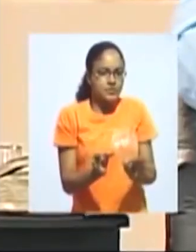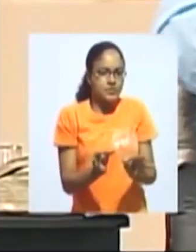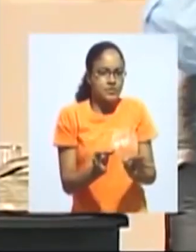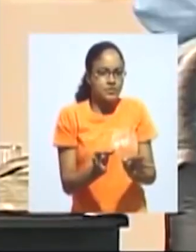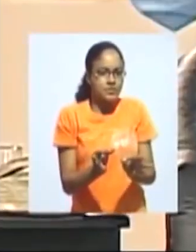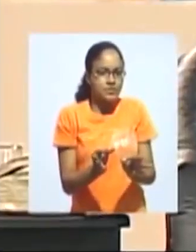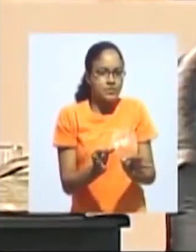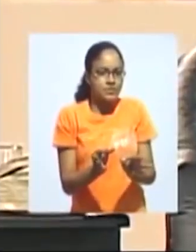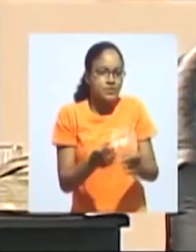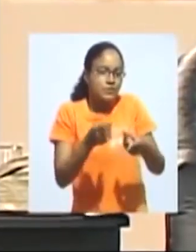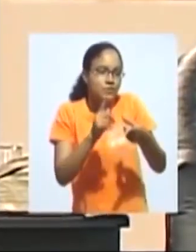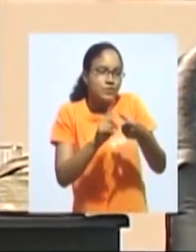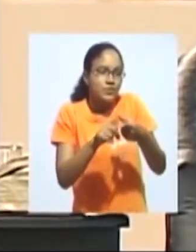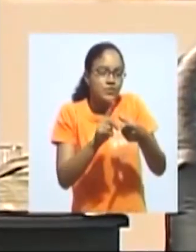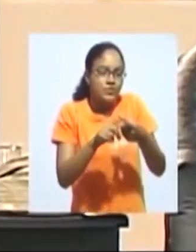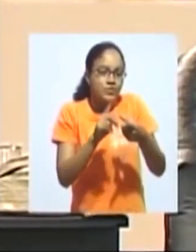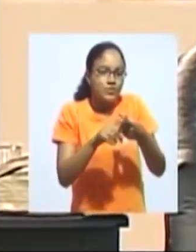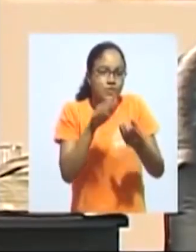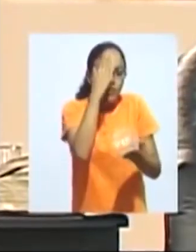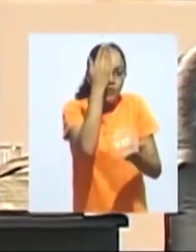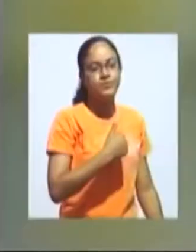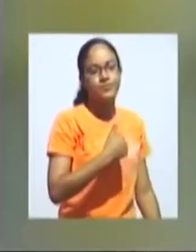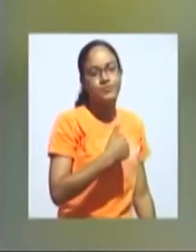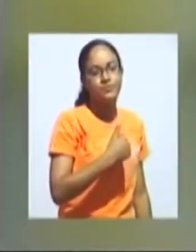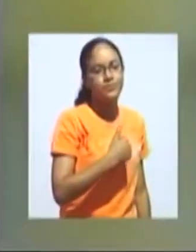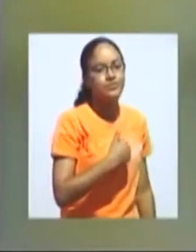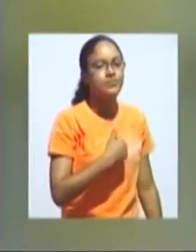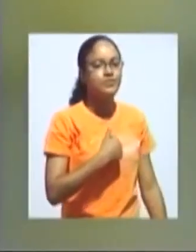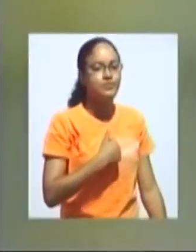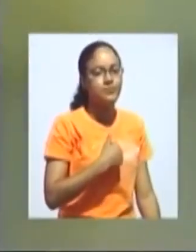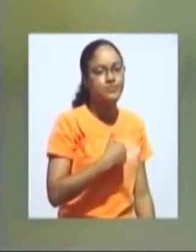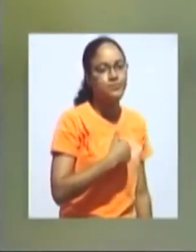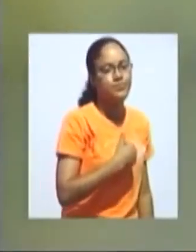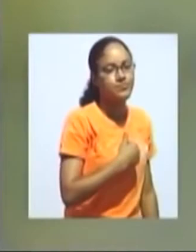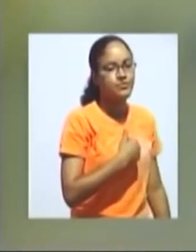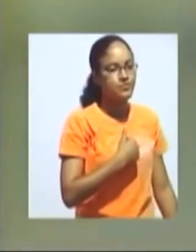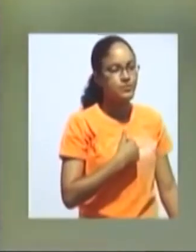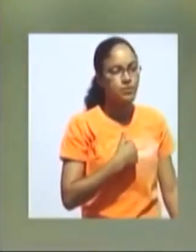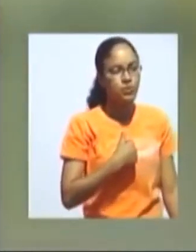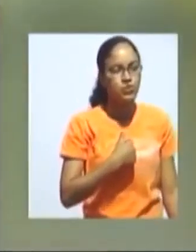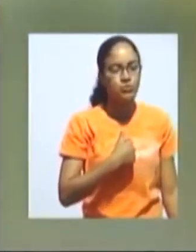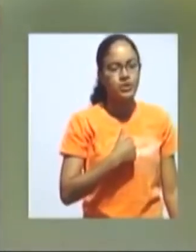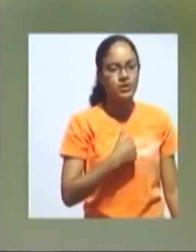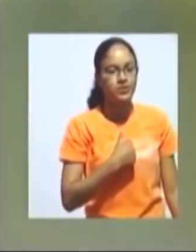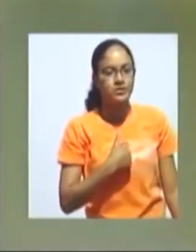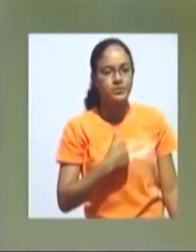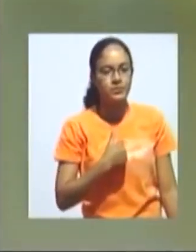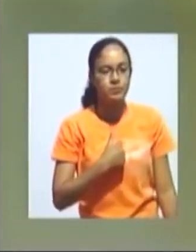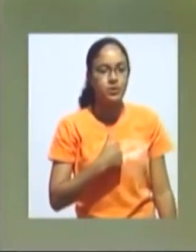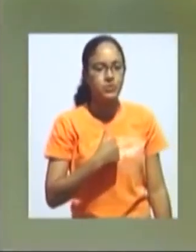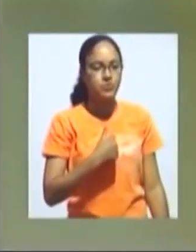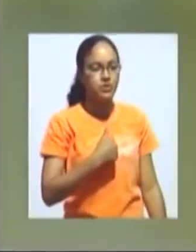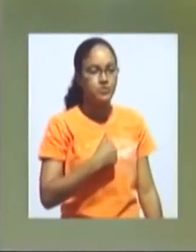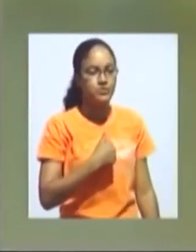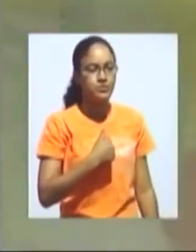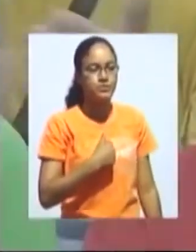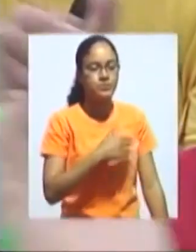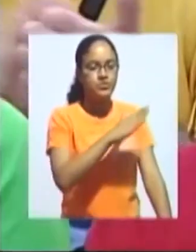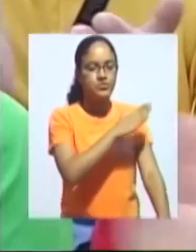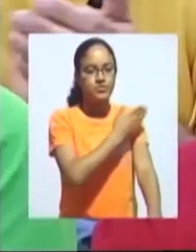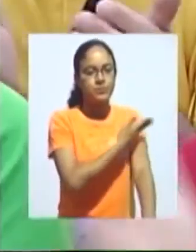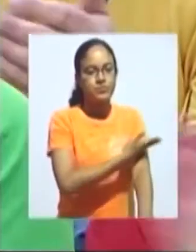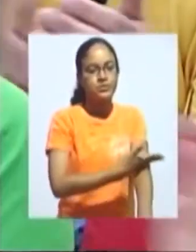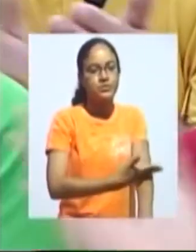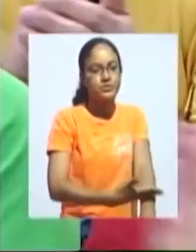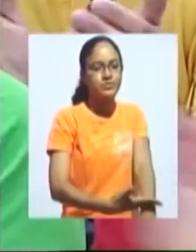não se vê, ela nos projeta. Um mês após esta pregação, e depois de 16 anos de